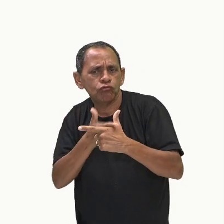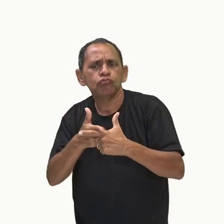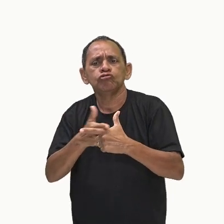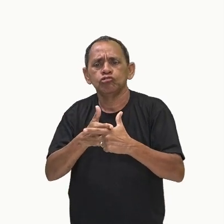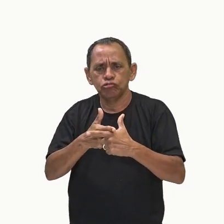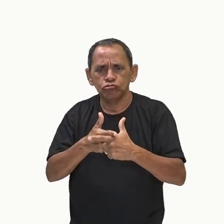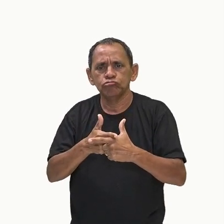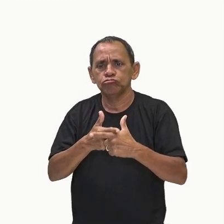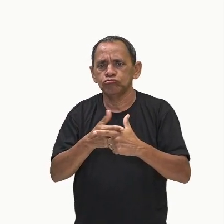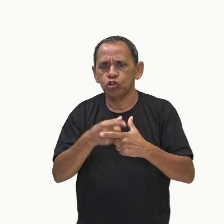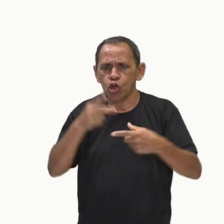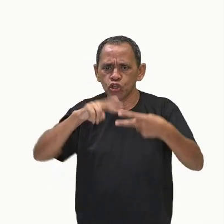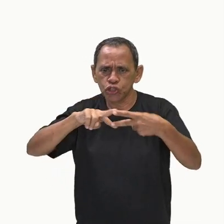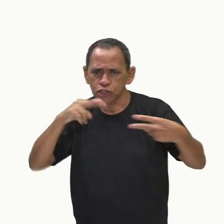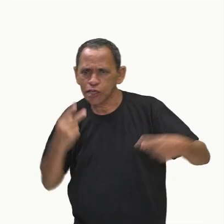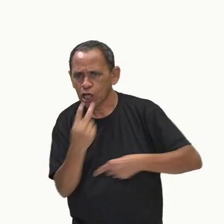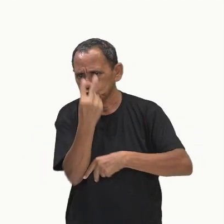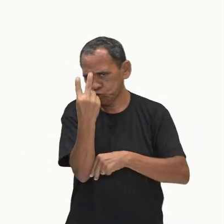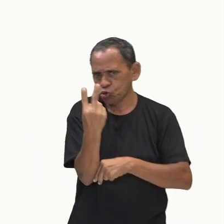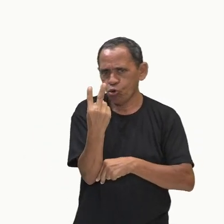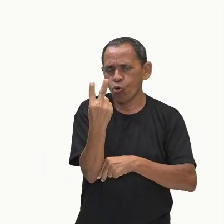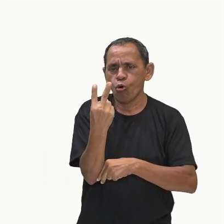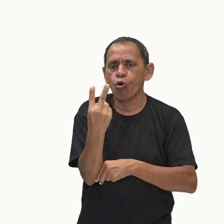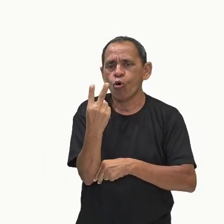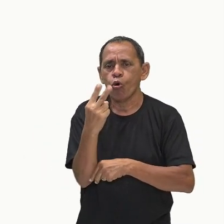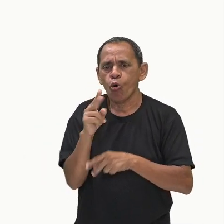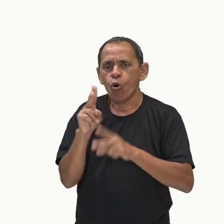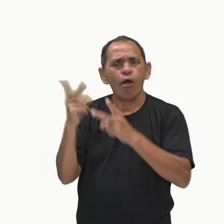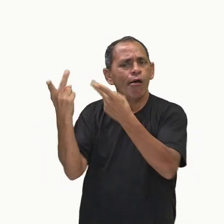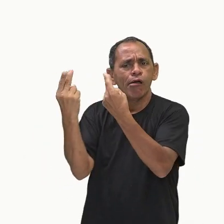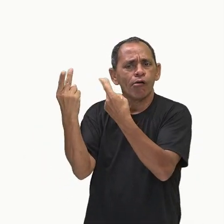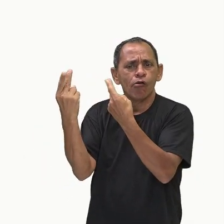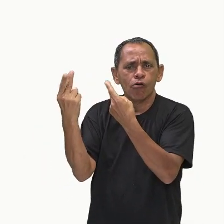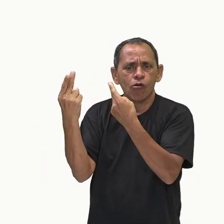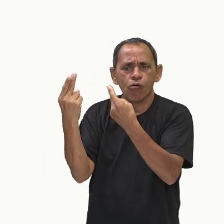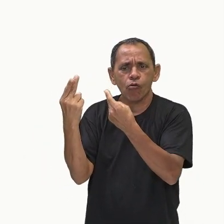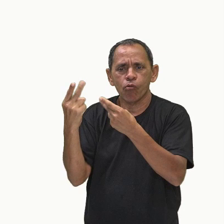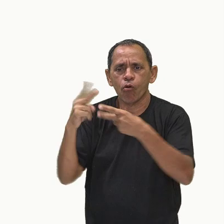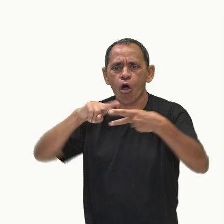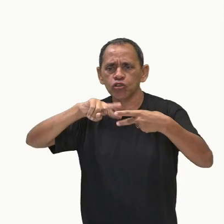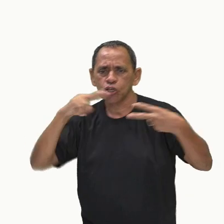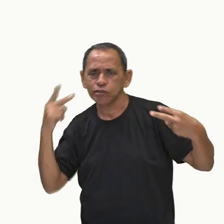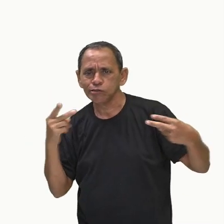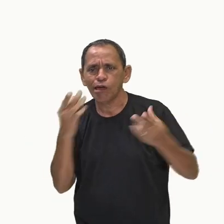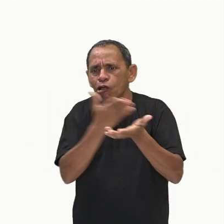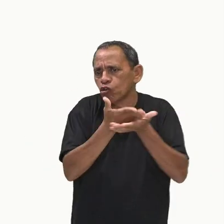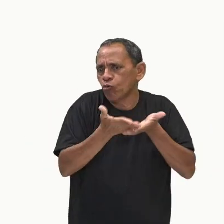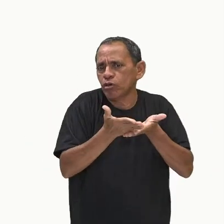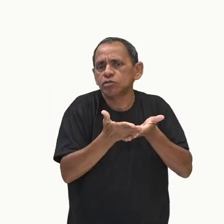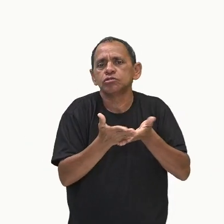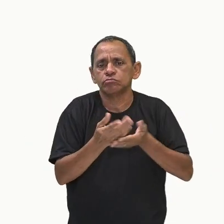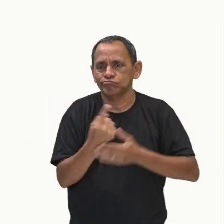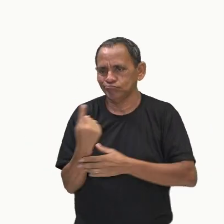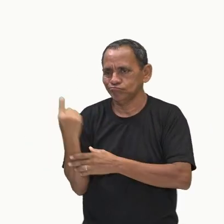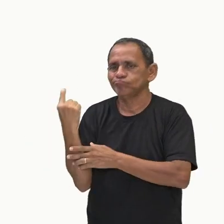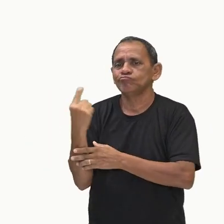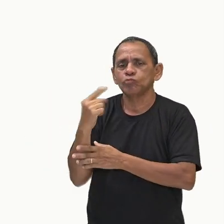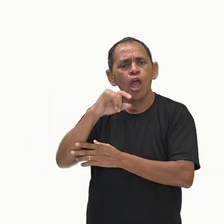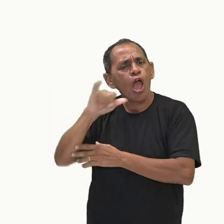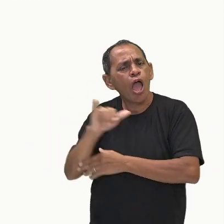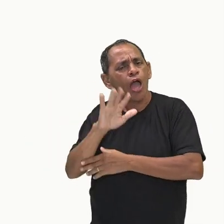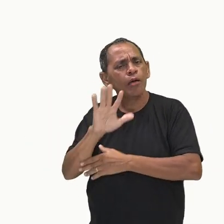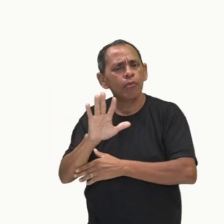ao DNA inicial. Tá? Para nosso entendimento, eu vou mostrar para vocês a seguir um